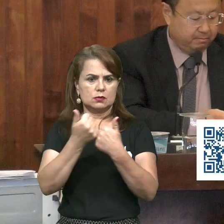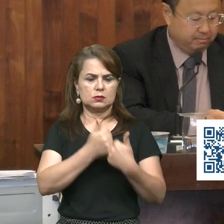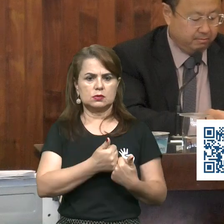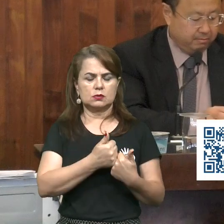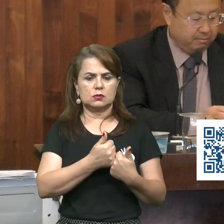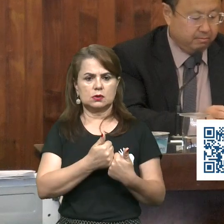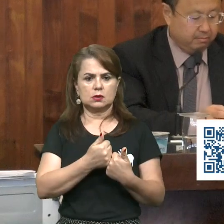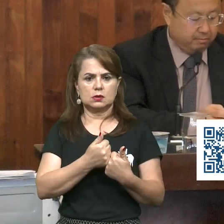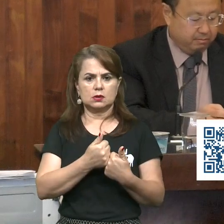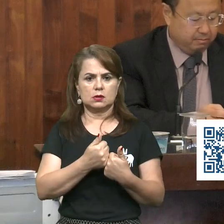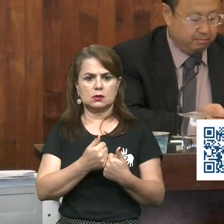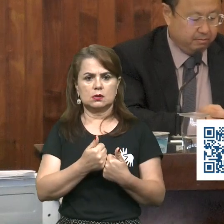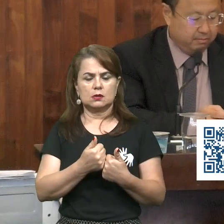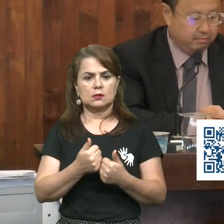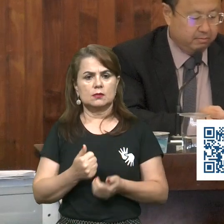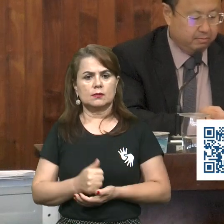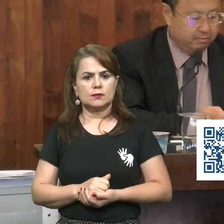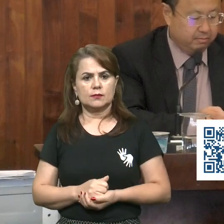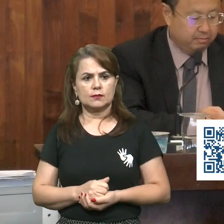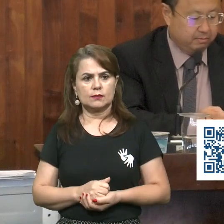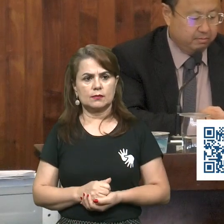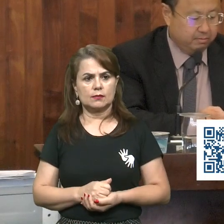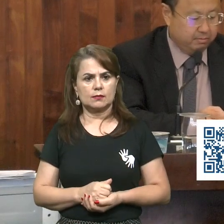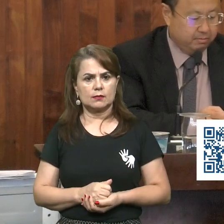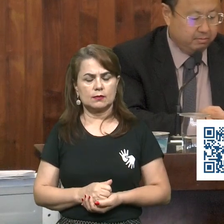nossa autoria.